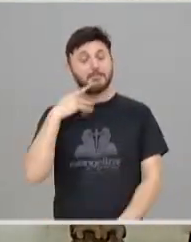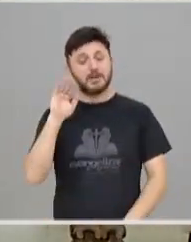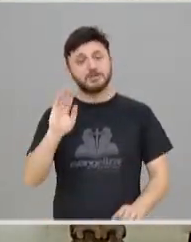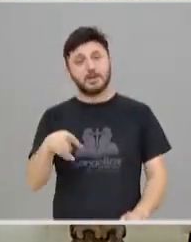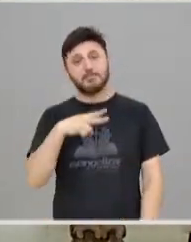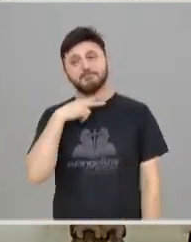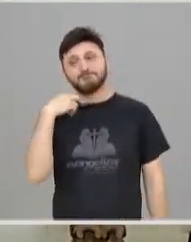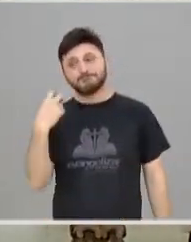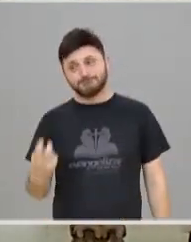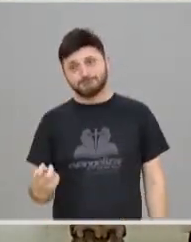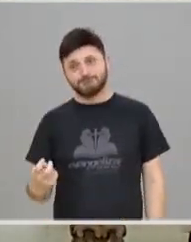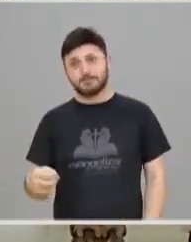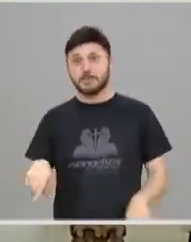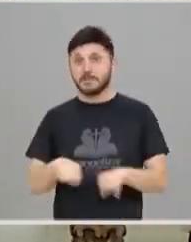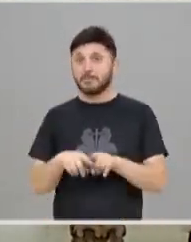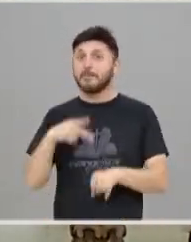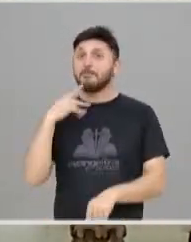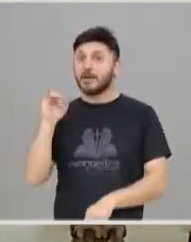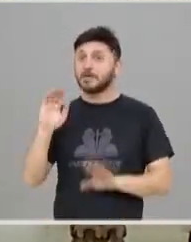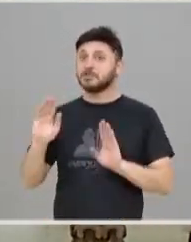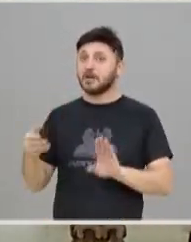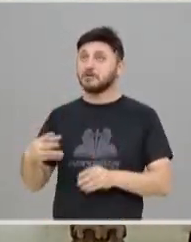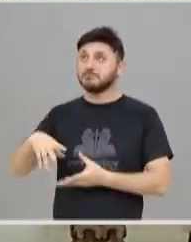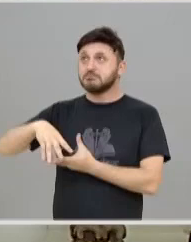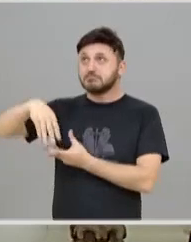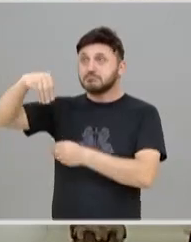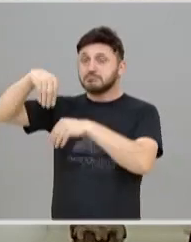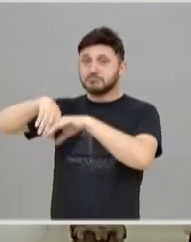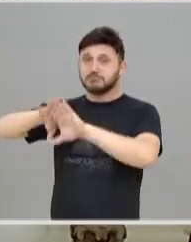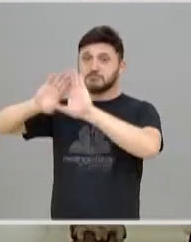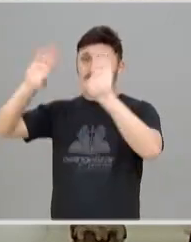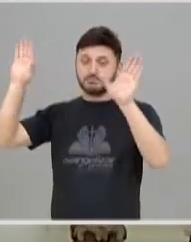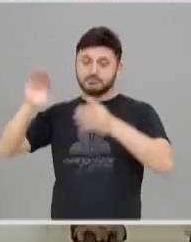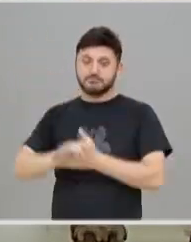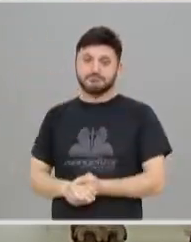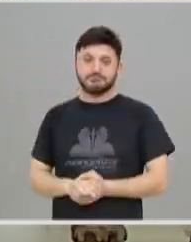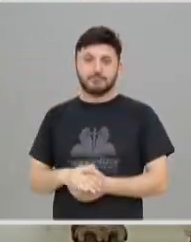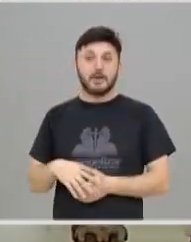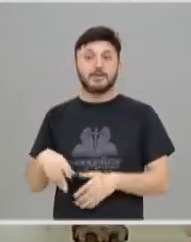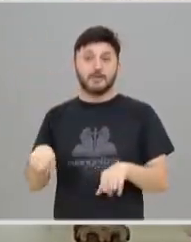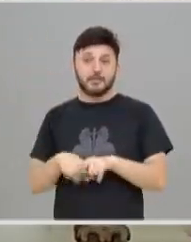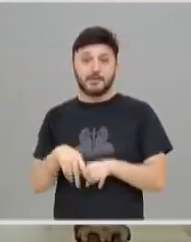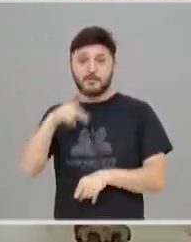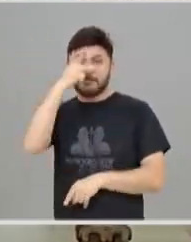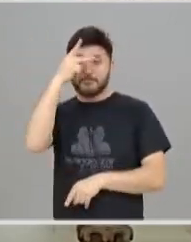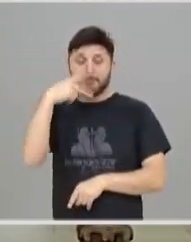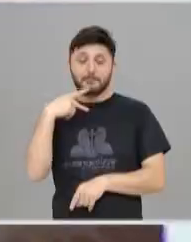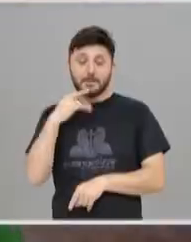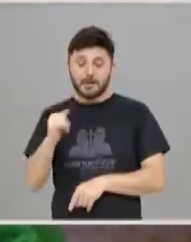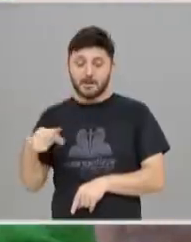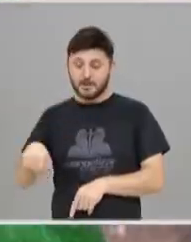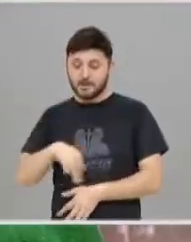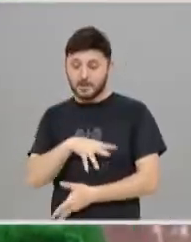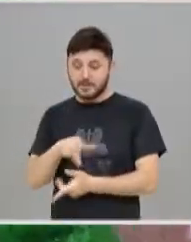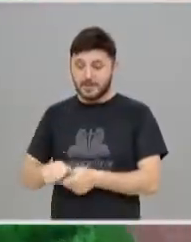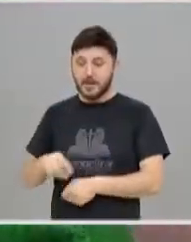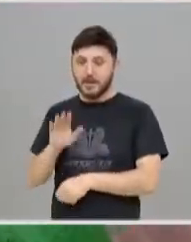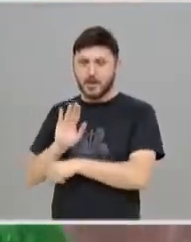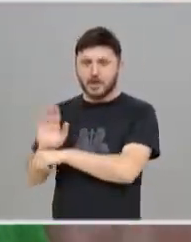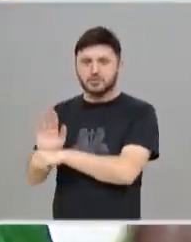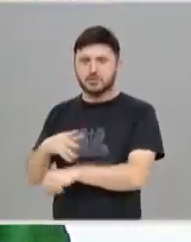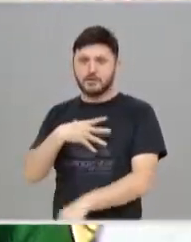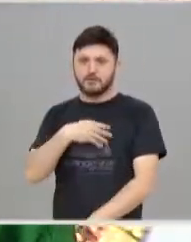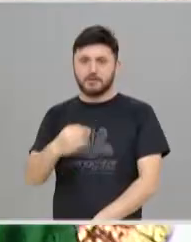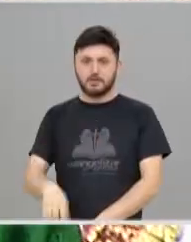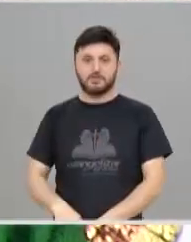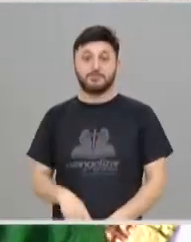que são bons pais, pelo menos se preocupam em serem bons pais. Rezo na intenção dos